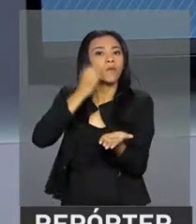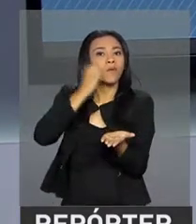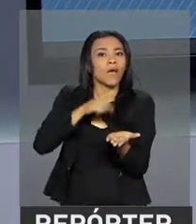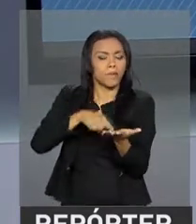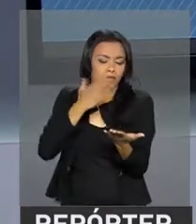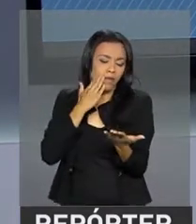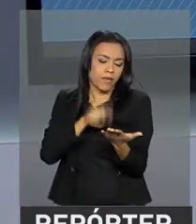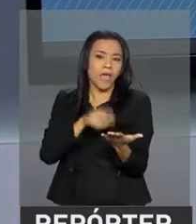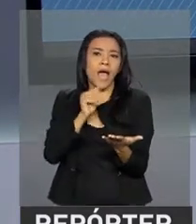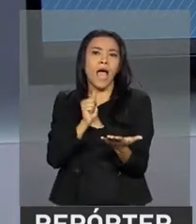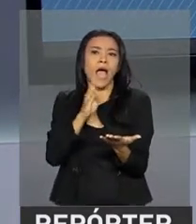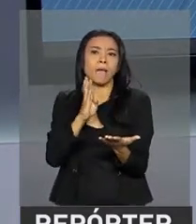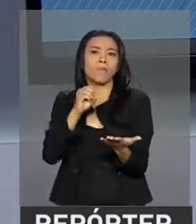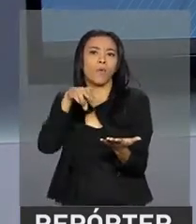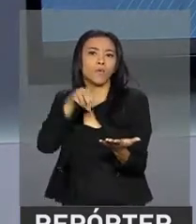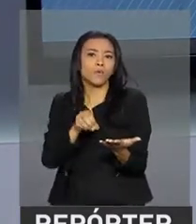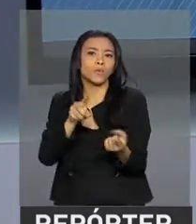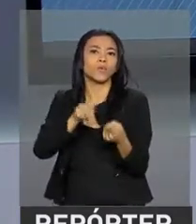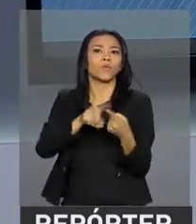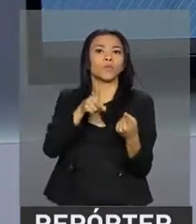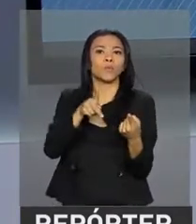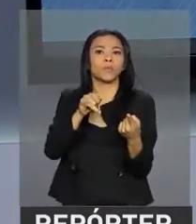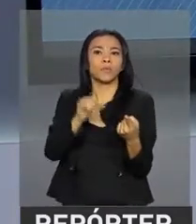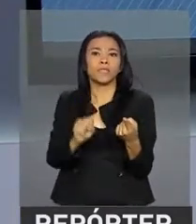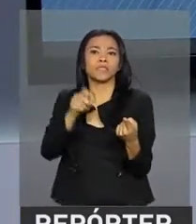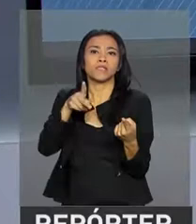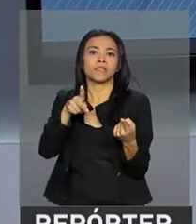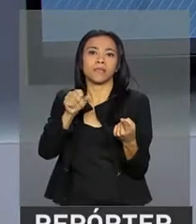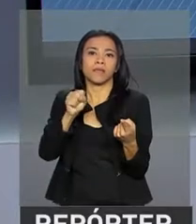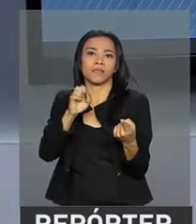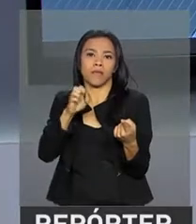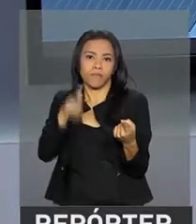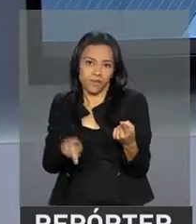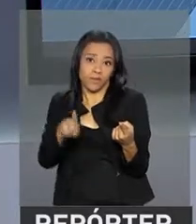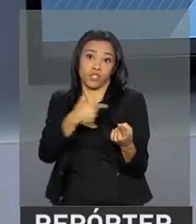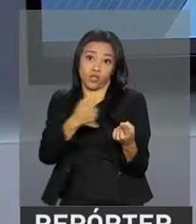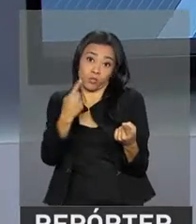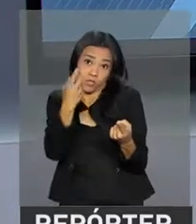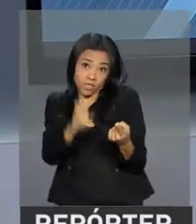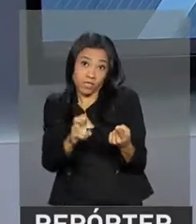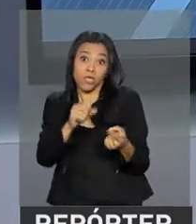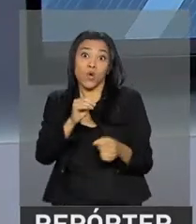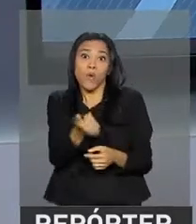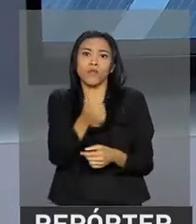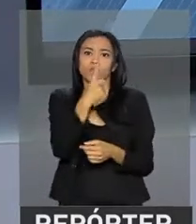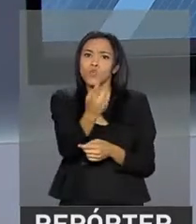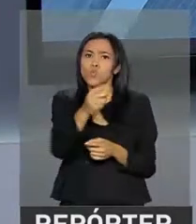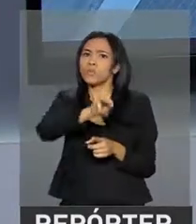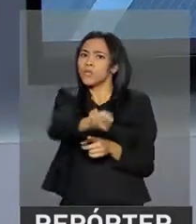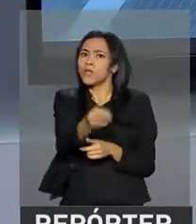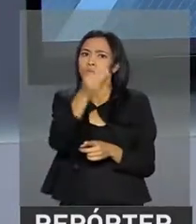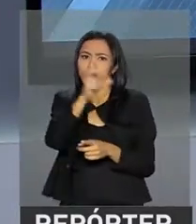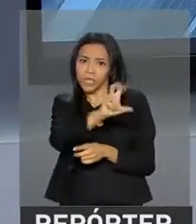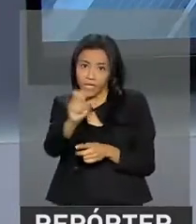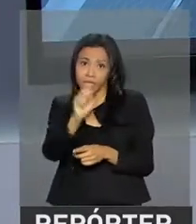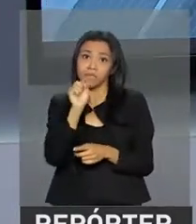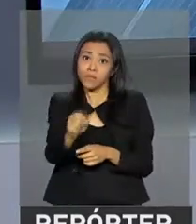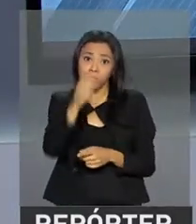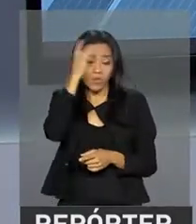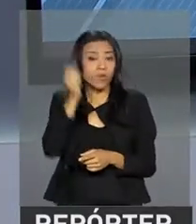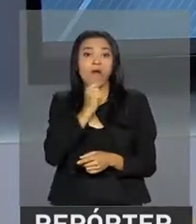abono salarial do pis pasep relativo a 2015 quase um milhão e 500 mil pessoas ainda não sacaram os recursos